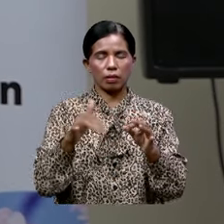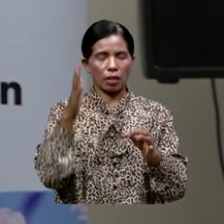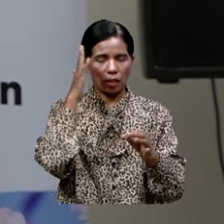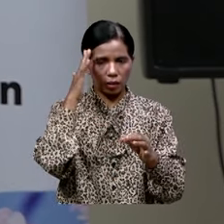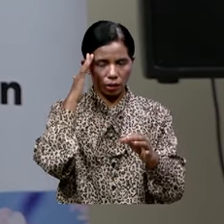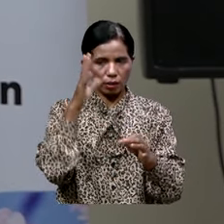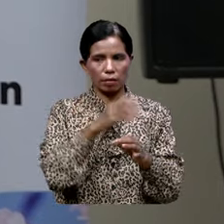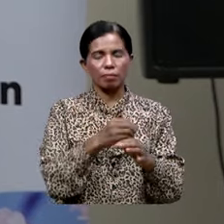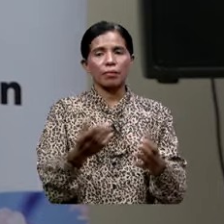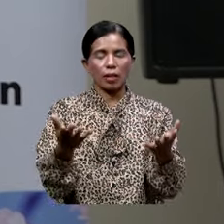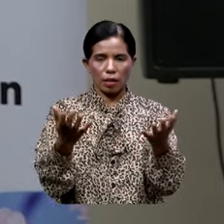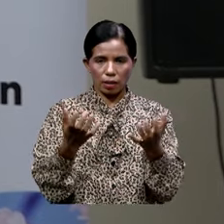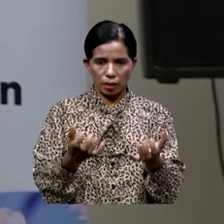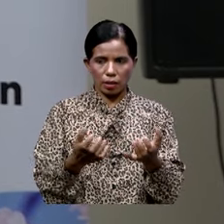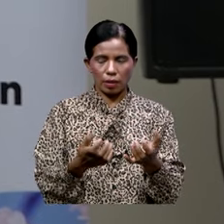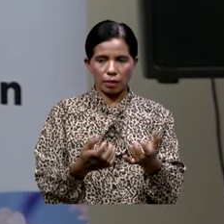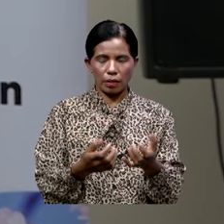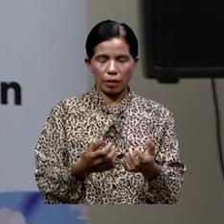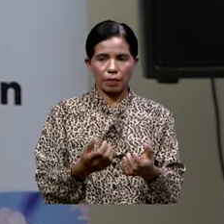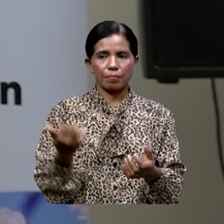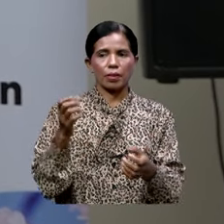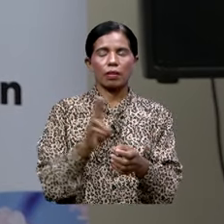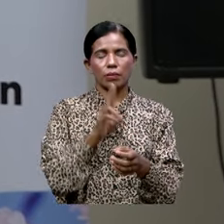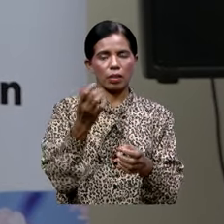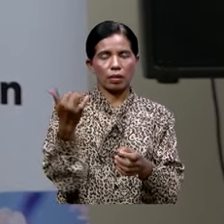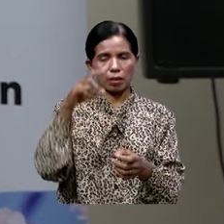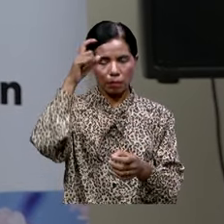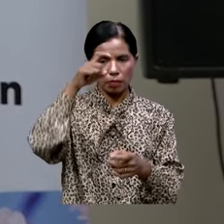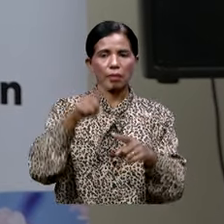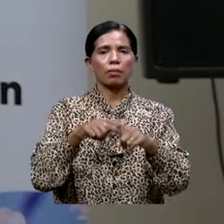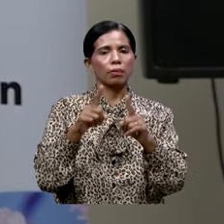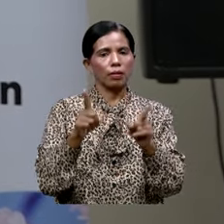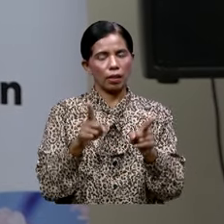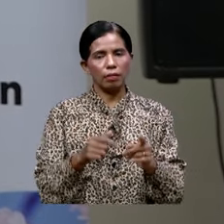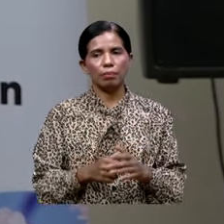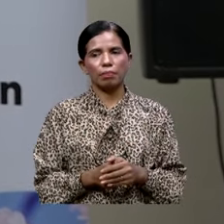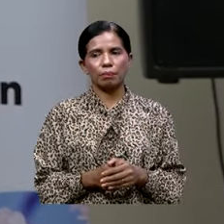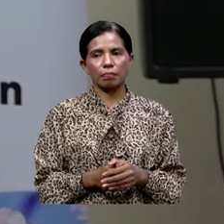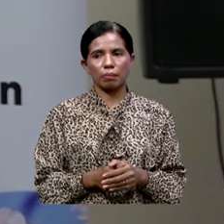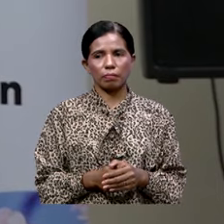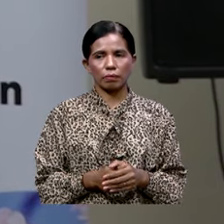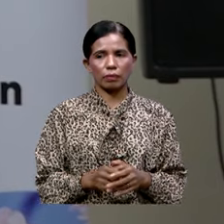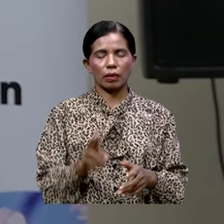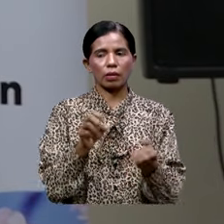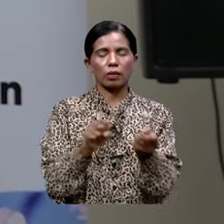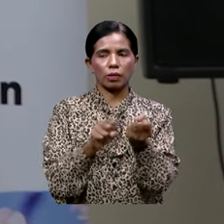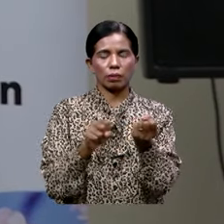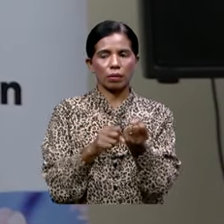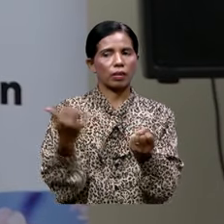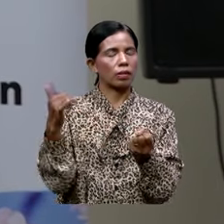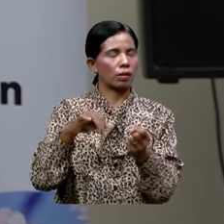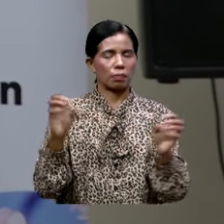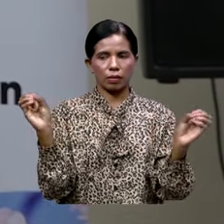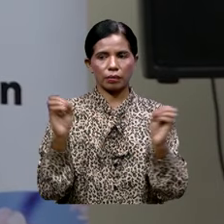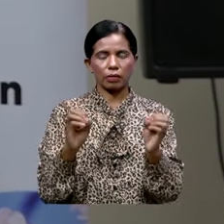no iha hakara atu turiza será ni ni matenek maibe patida atu suporta será bakala iha